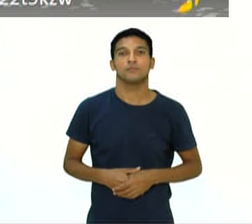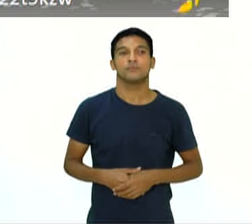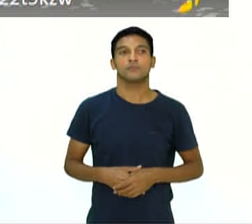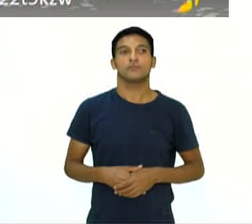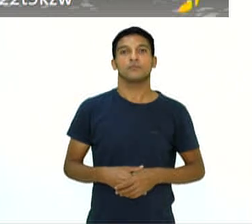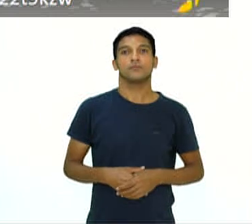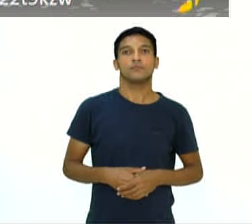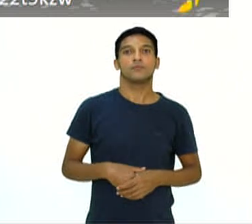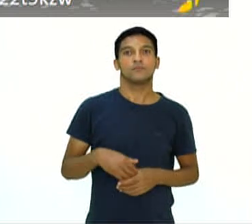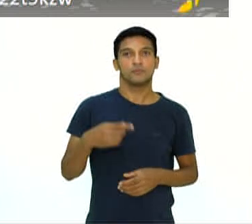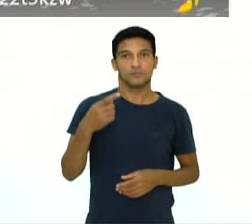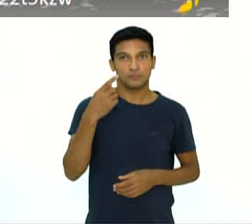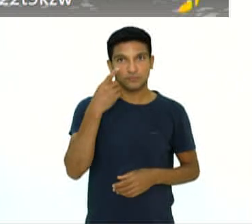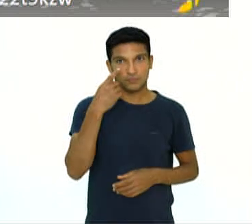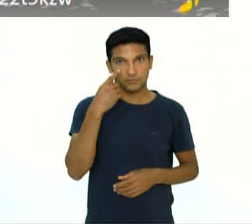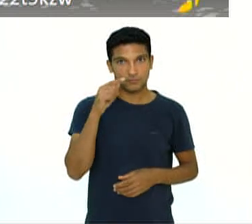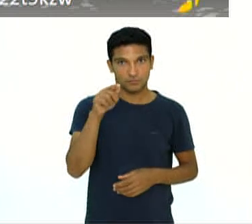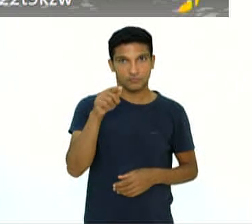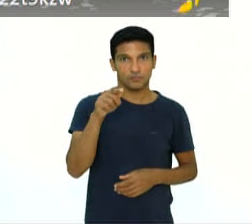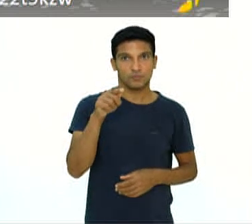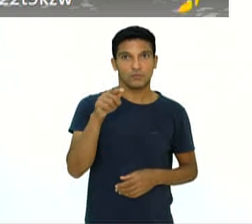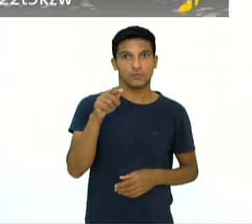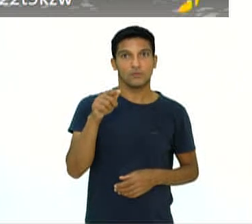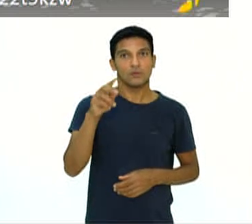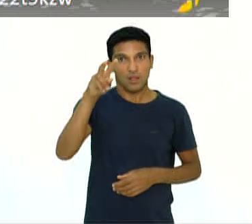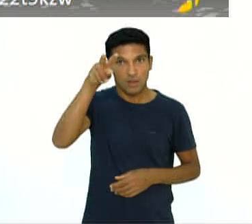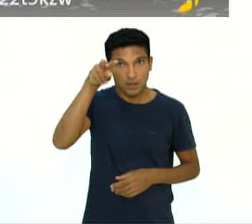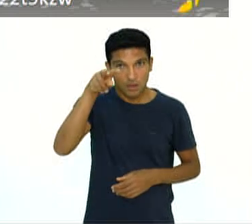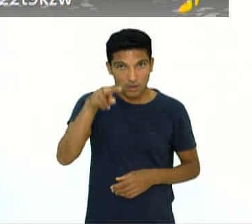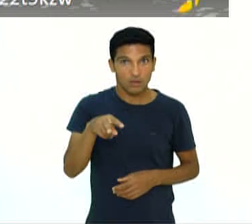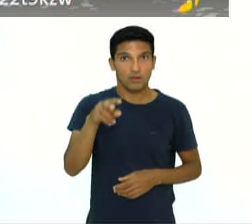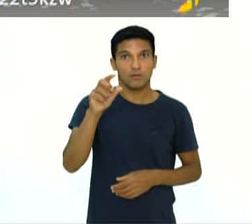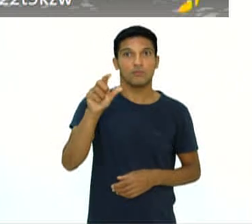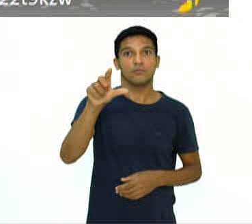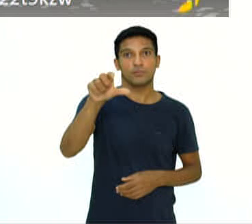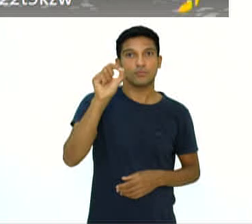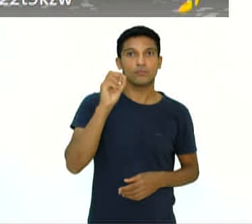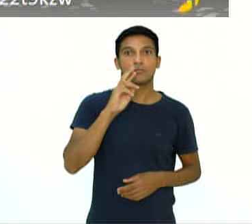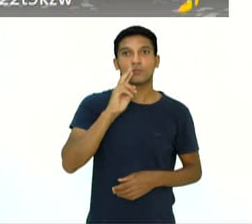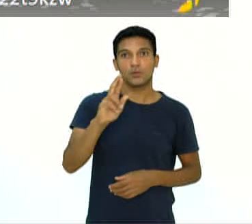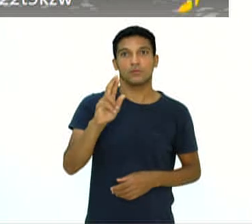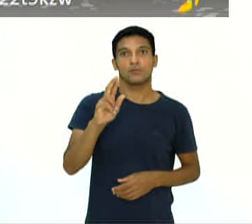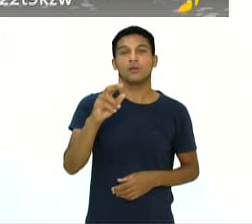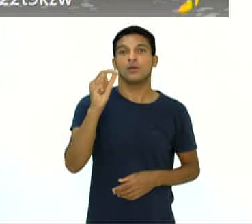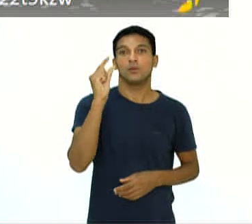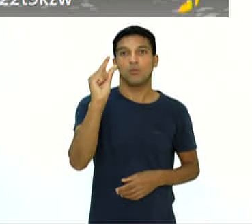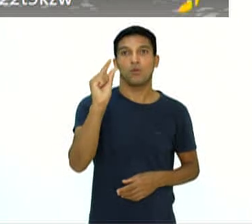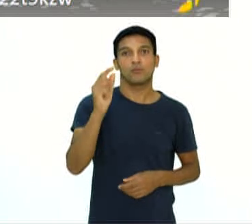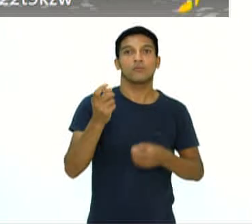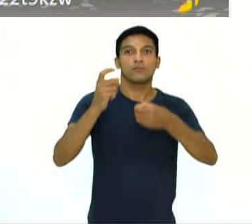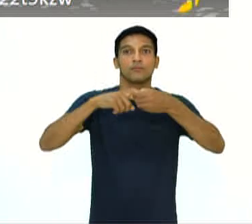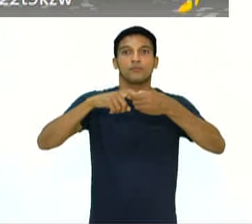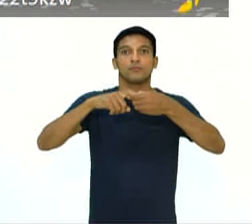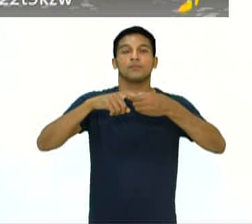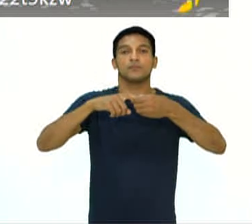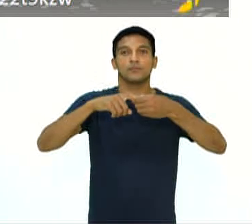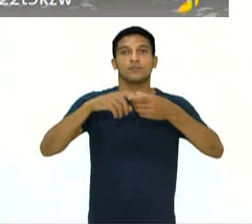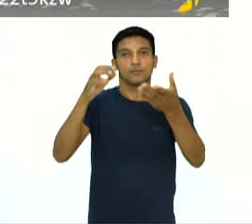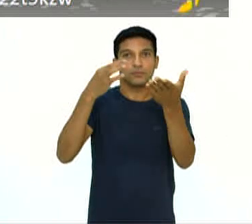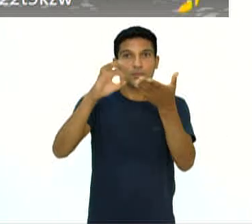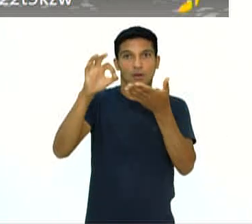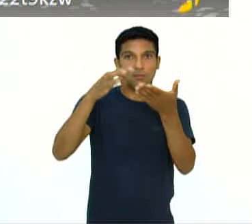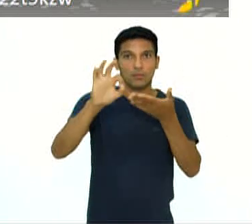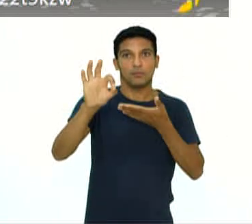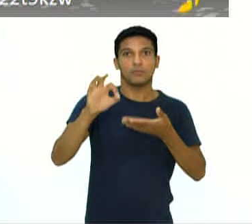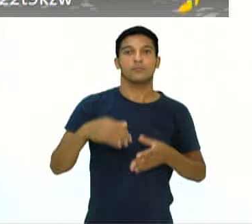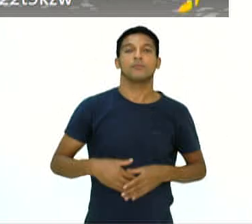riscos. Vale tudo. Leia de novo o exercício. E daqui a uns minutos eu volto para corrigir